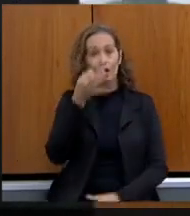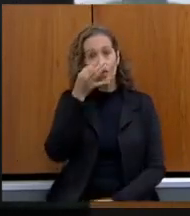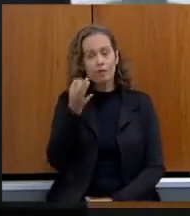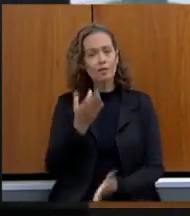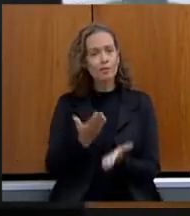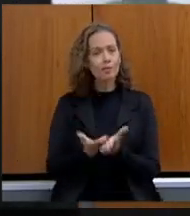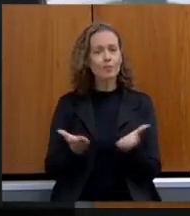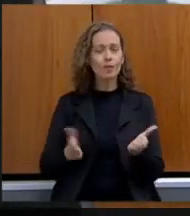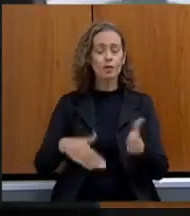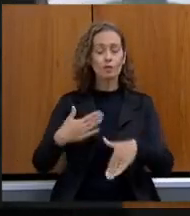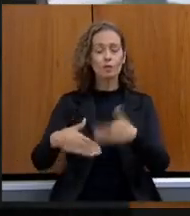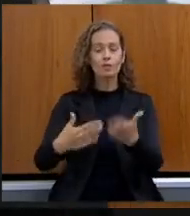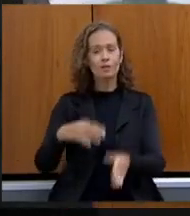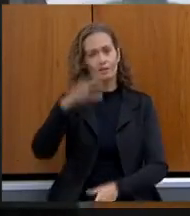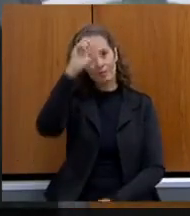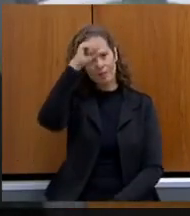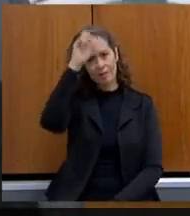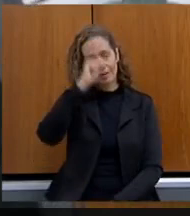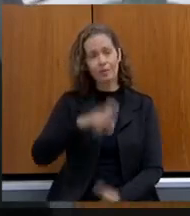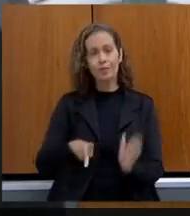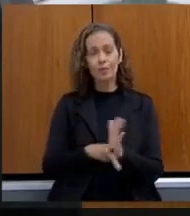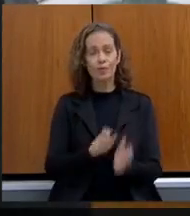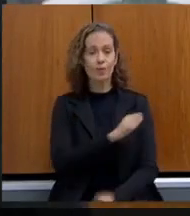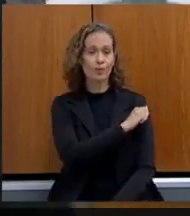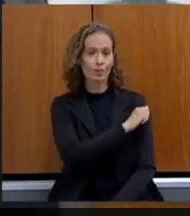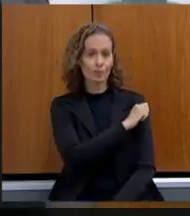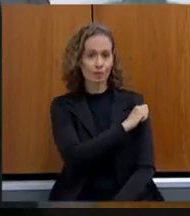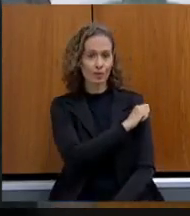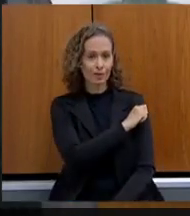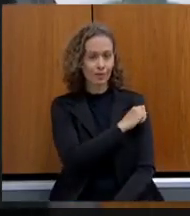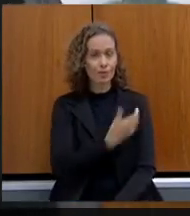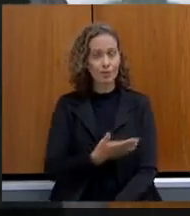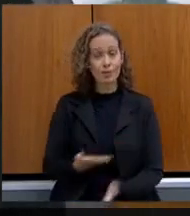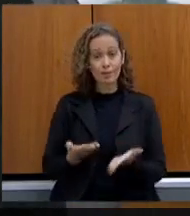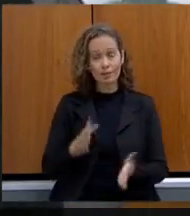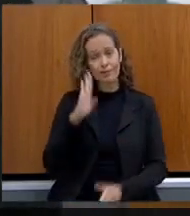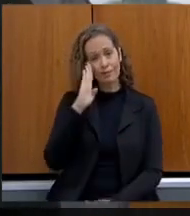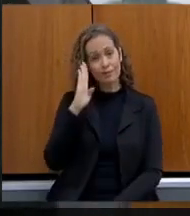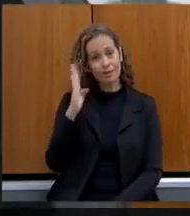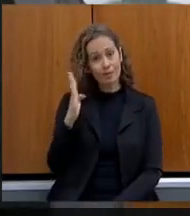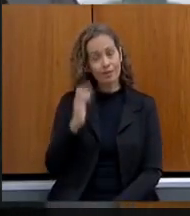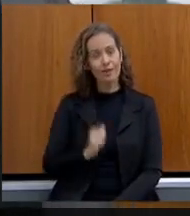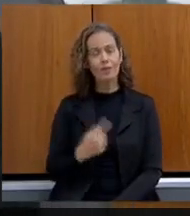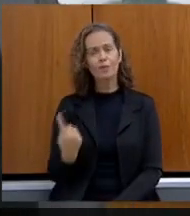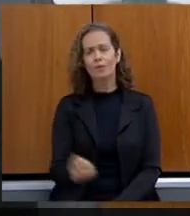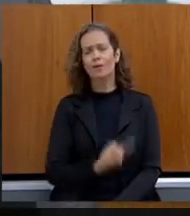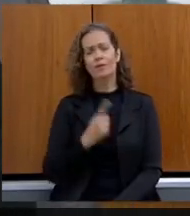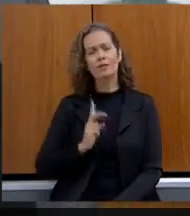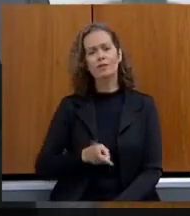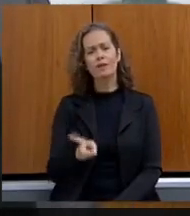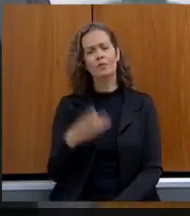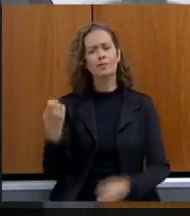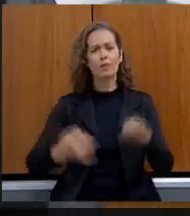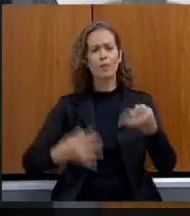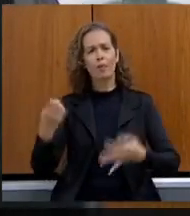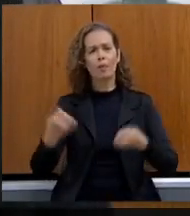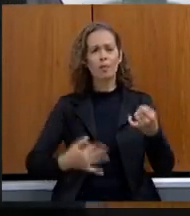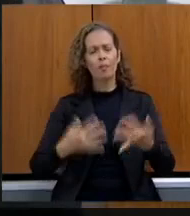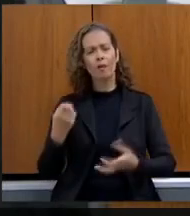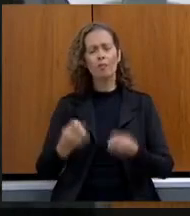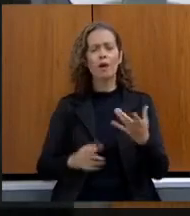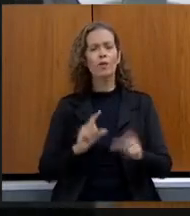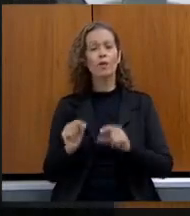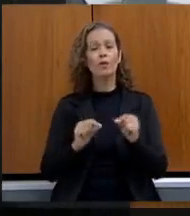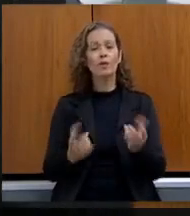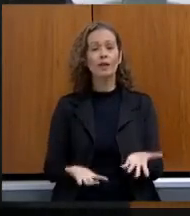né ah o processo de aprendizagem do estudante é isso é fundamental né a gente tá sempre falando também sobre esses